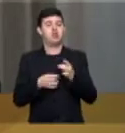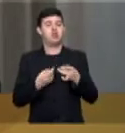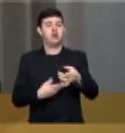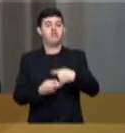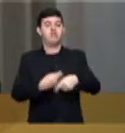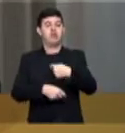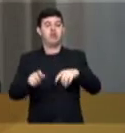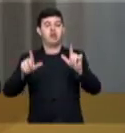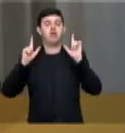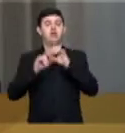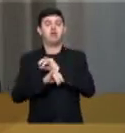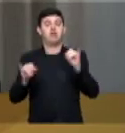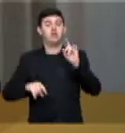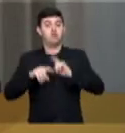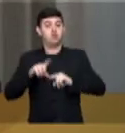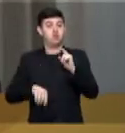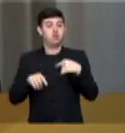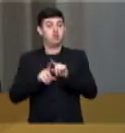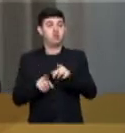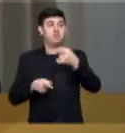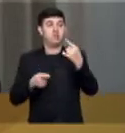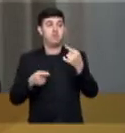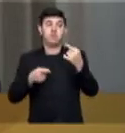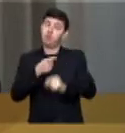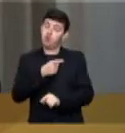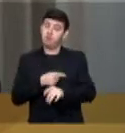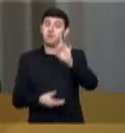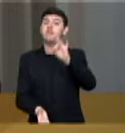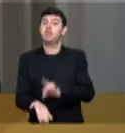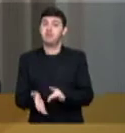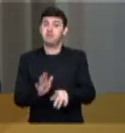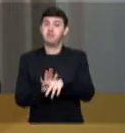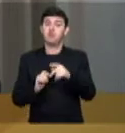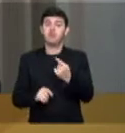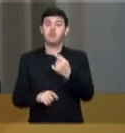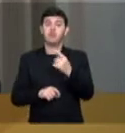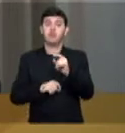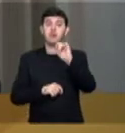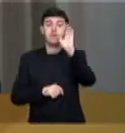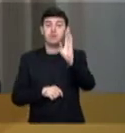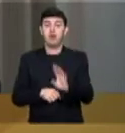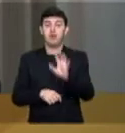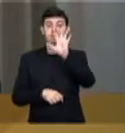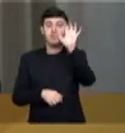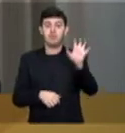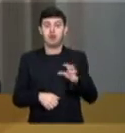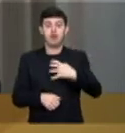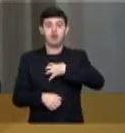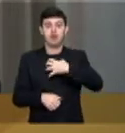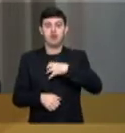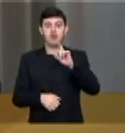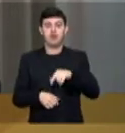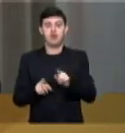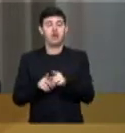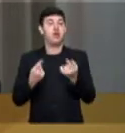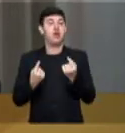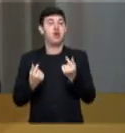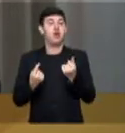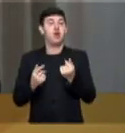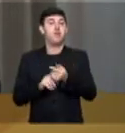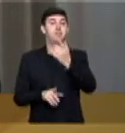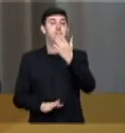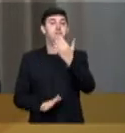E proíbe também de forma absoluta, no estado da Bahia, promoções, brindes ou quaisquer